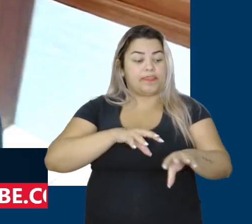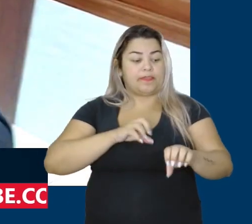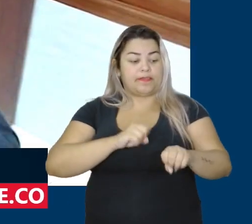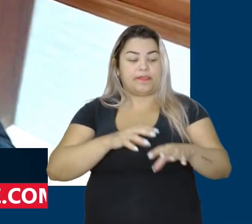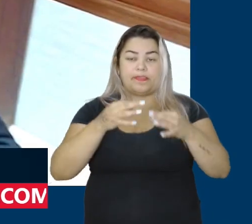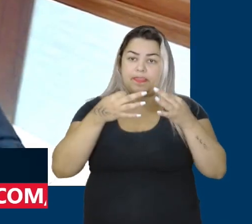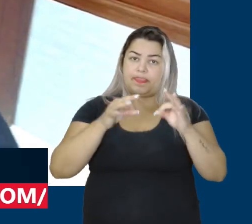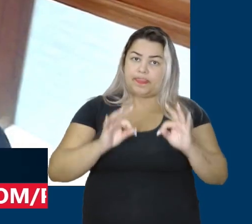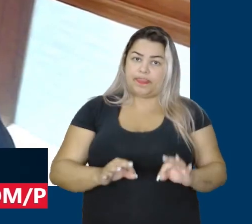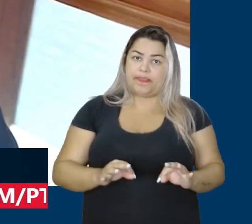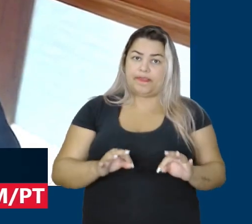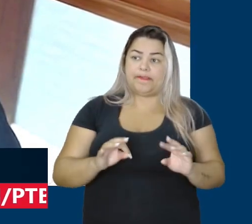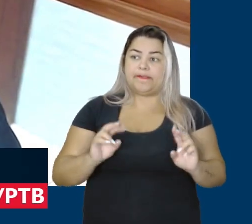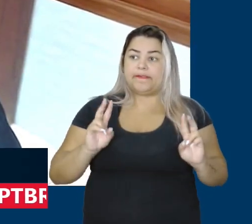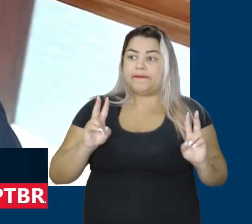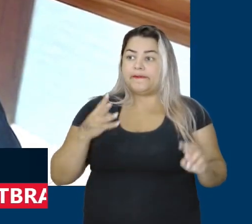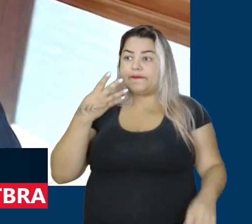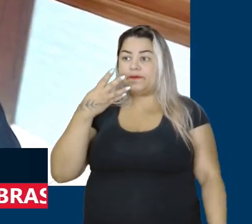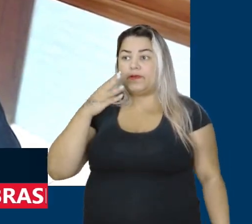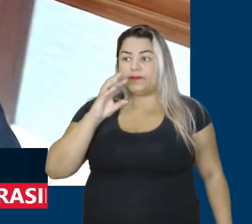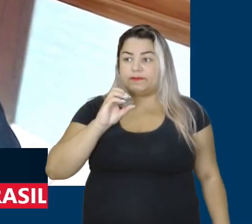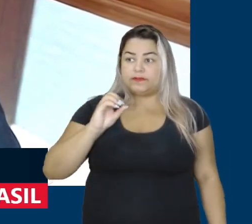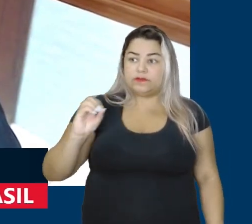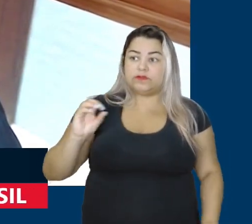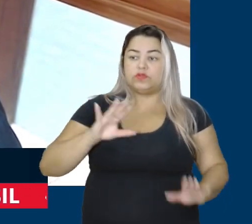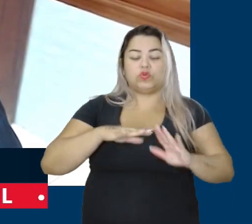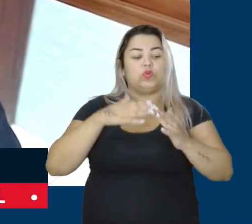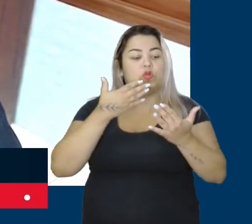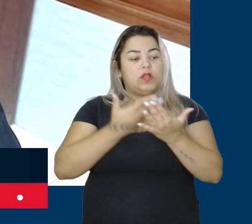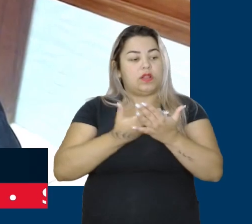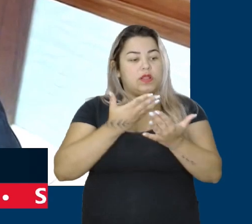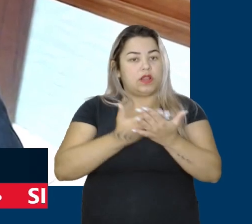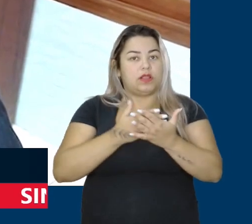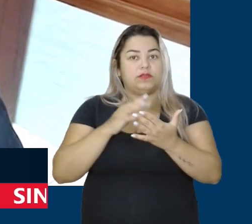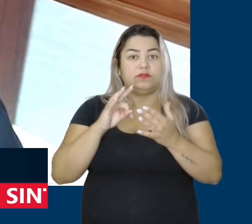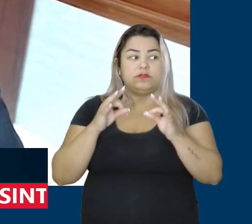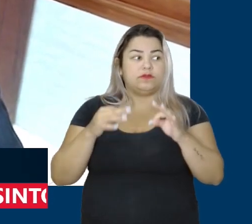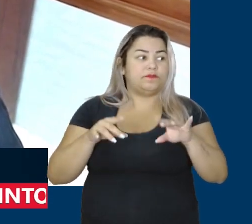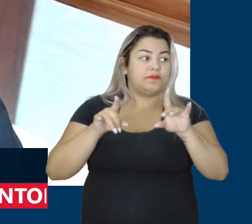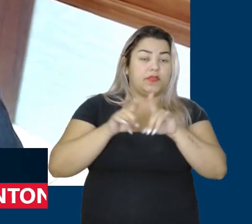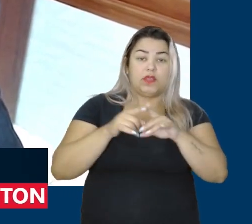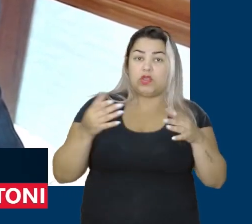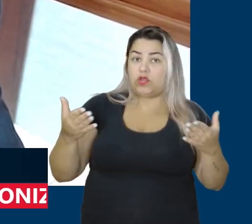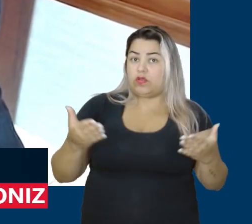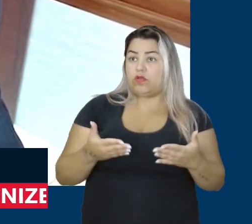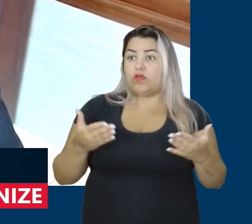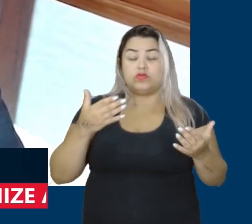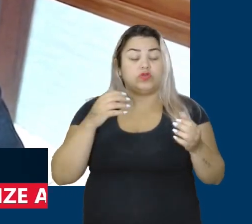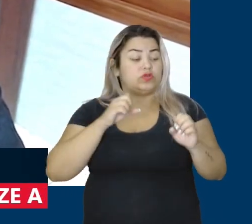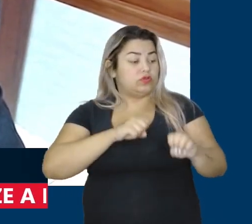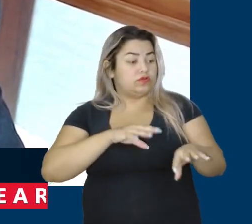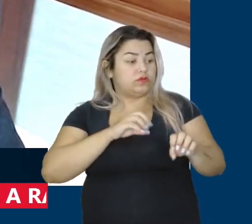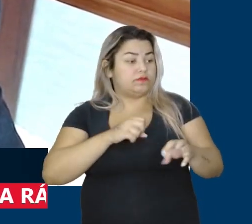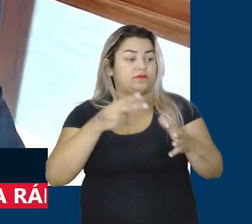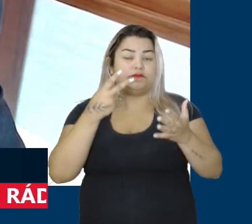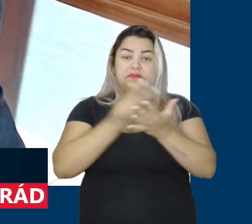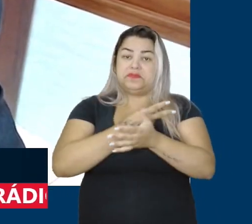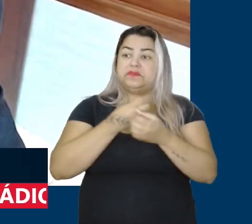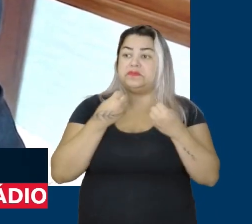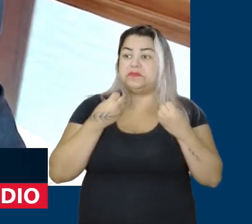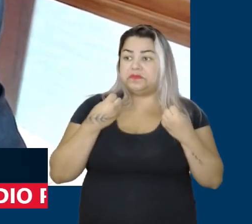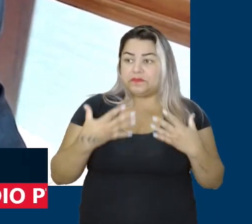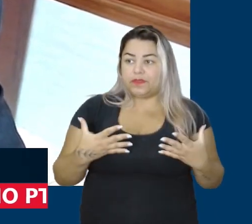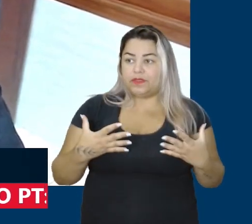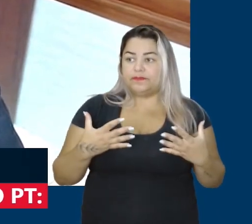de 100, temos mais de 400 escolas técnicas hoje, e esses institutos funcionando muito bem, e vão